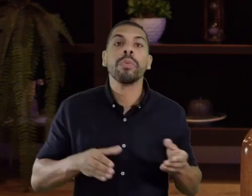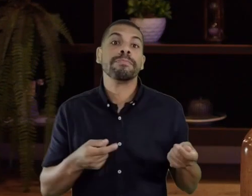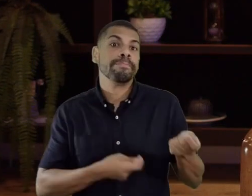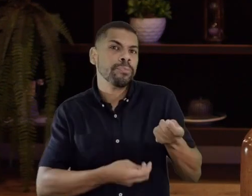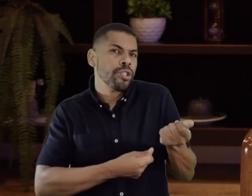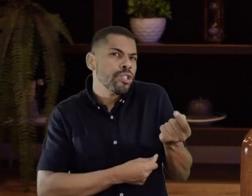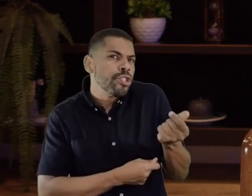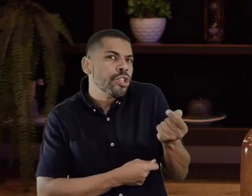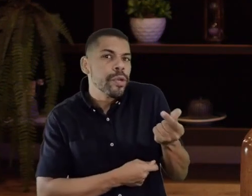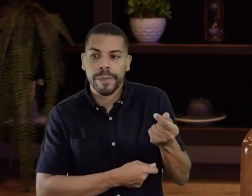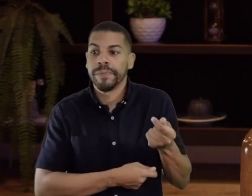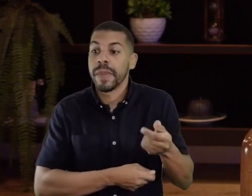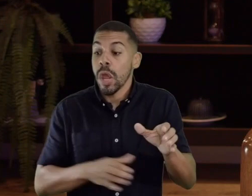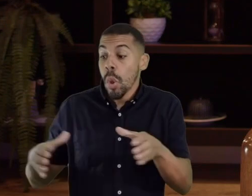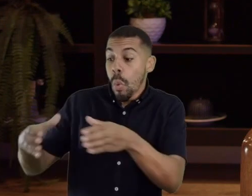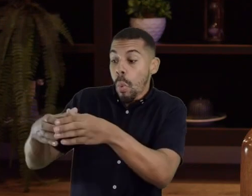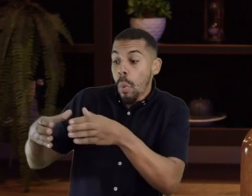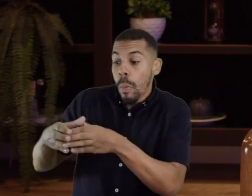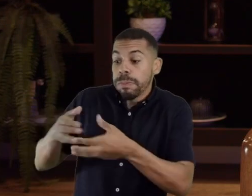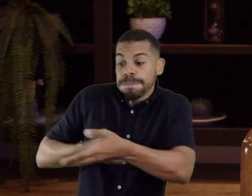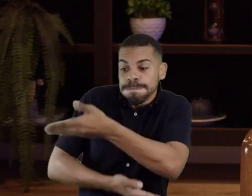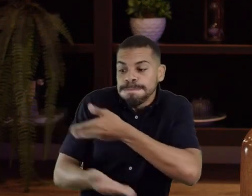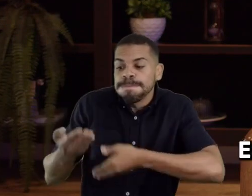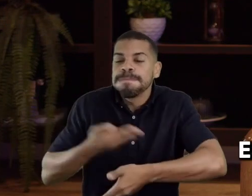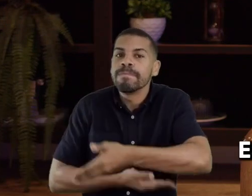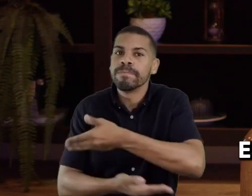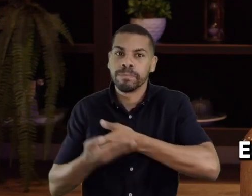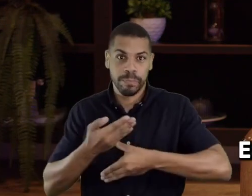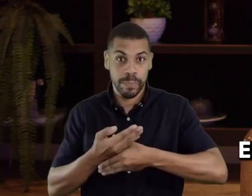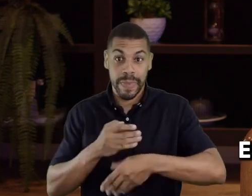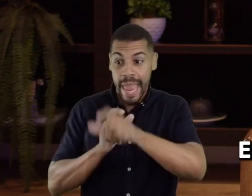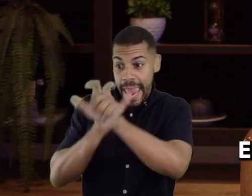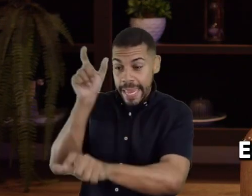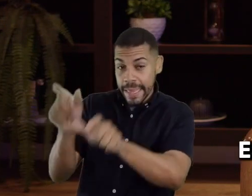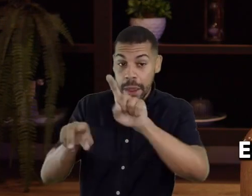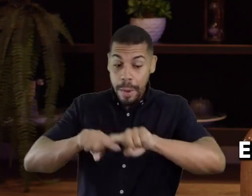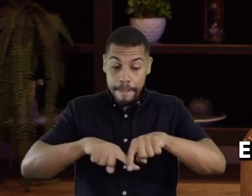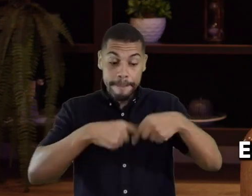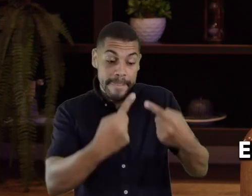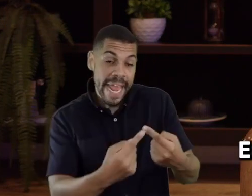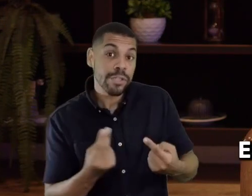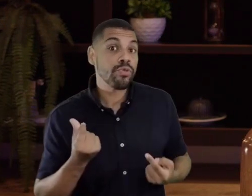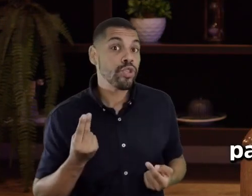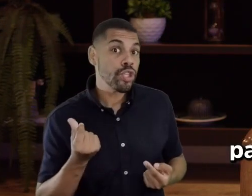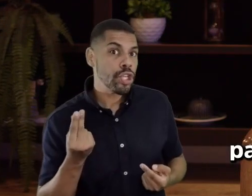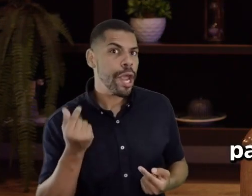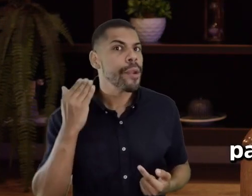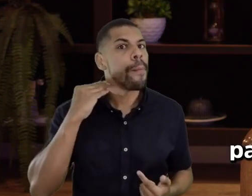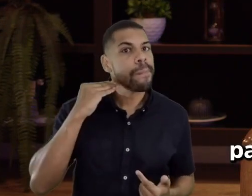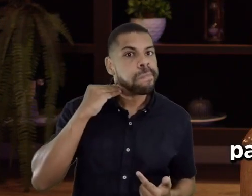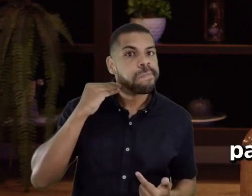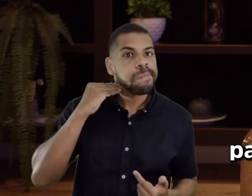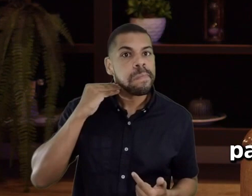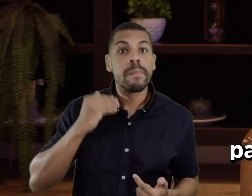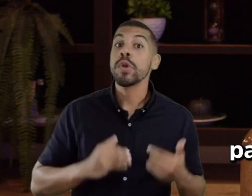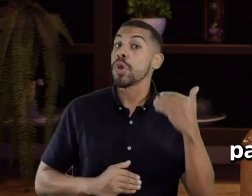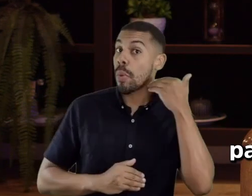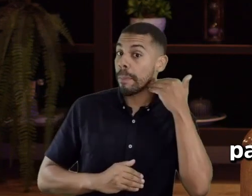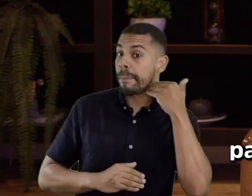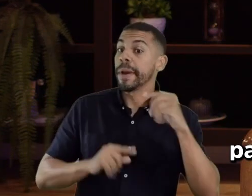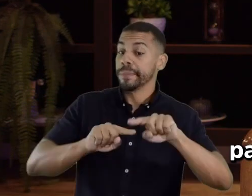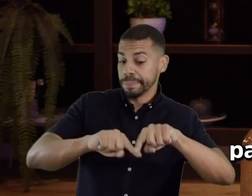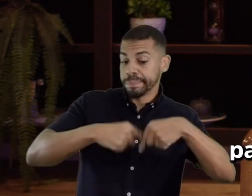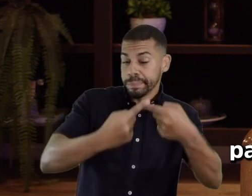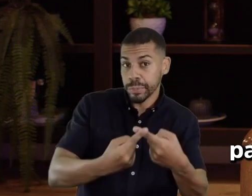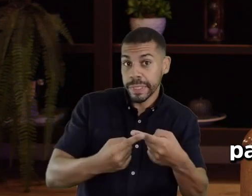recursos e um grupo de pessoas que são os tomadores de recursos Então essas pessoas emprestam dinheiro para o banco e o banco emprestar para os